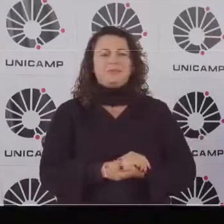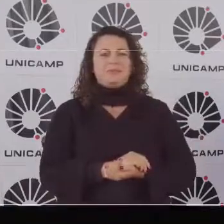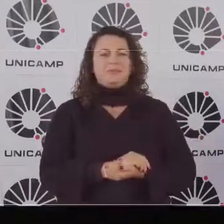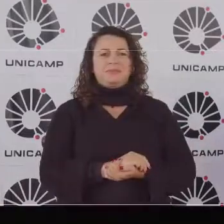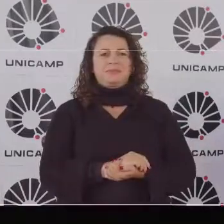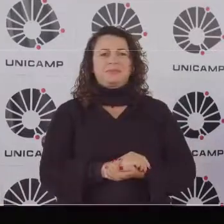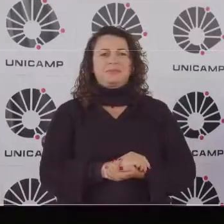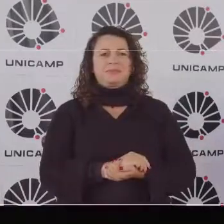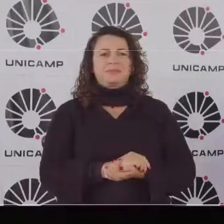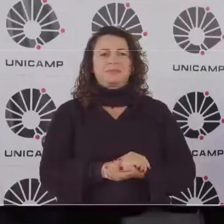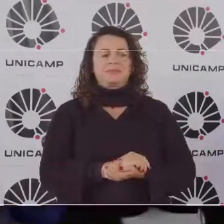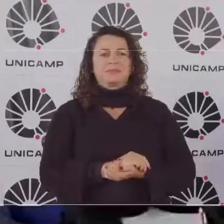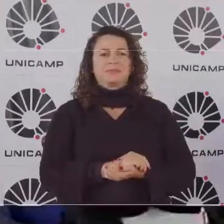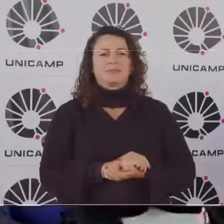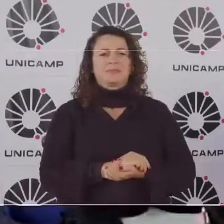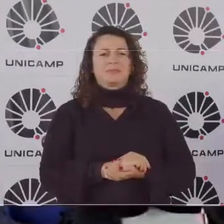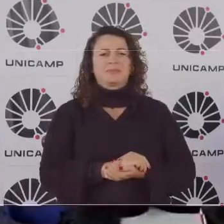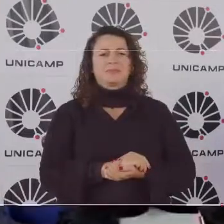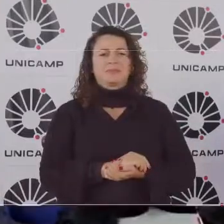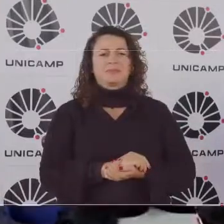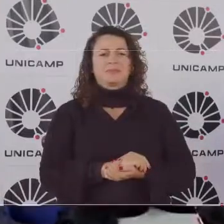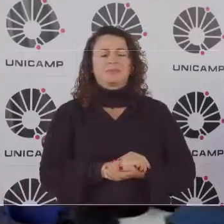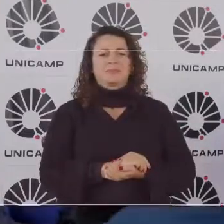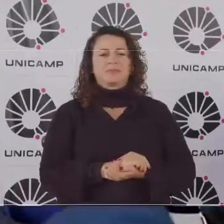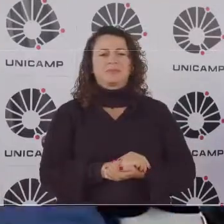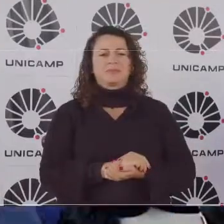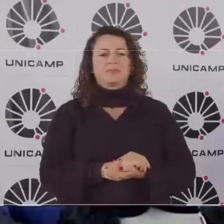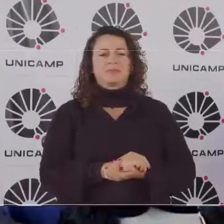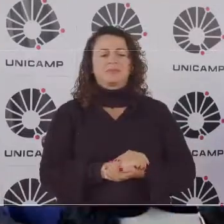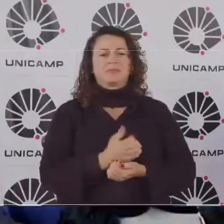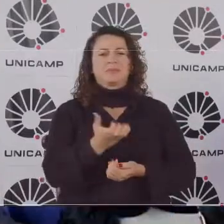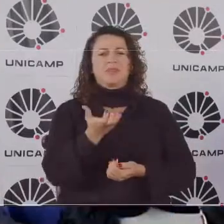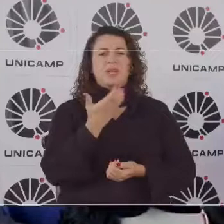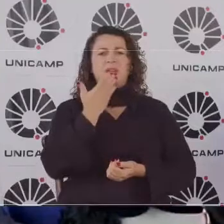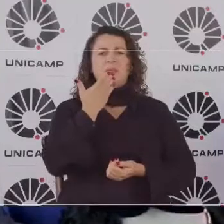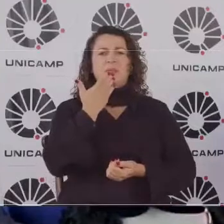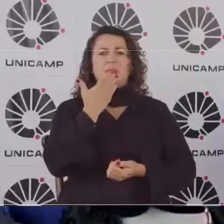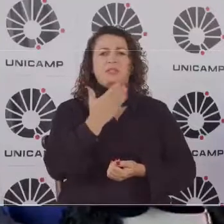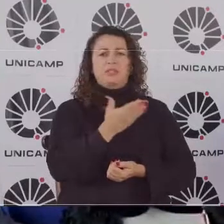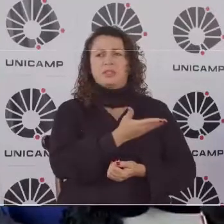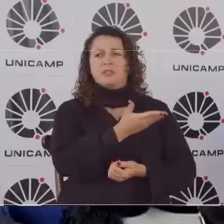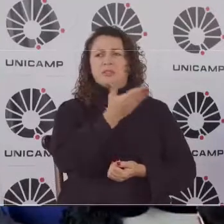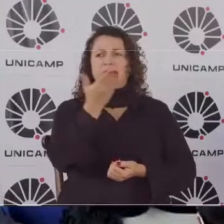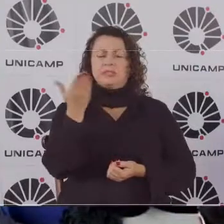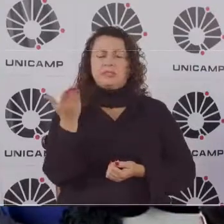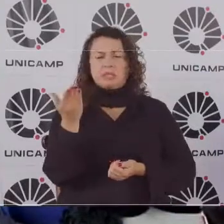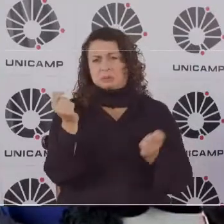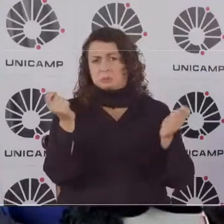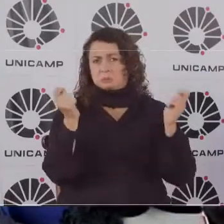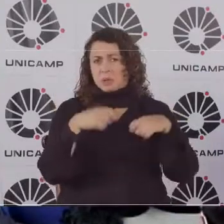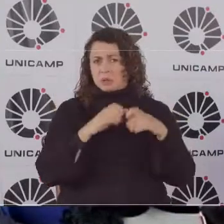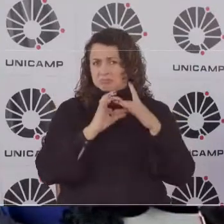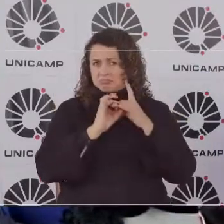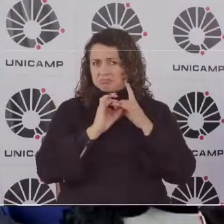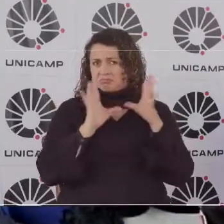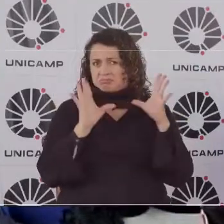voa queria pedir a vocês permissão